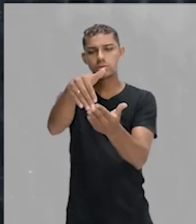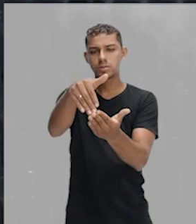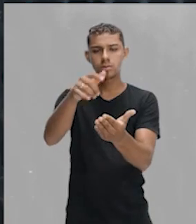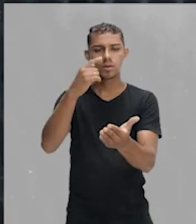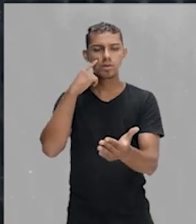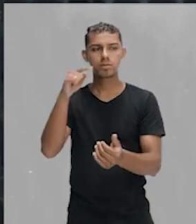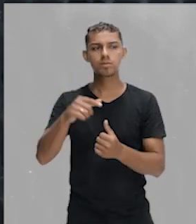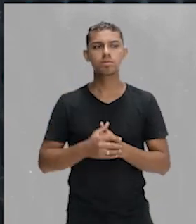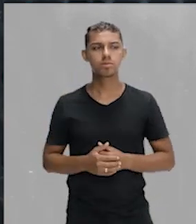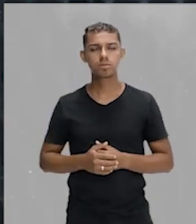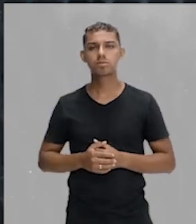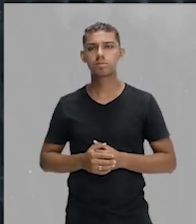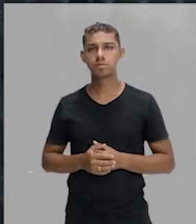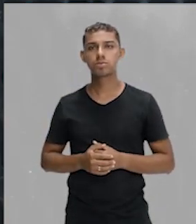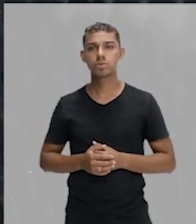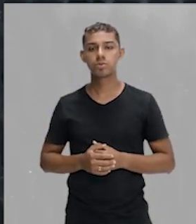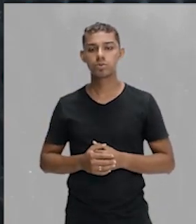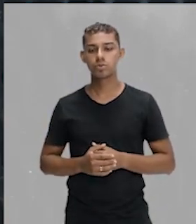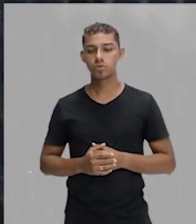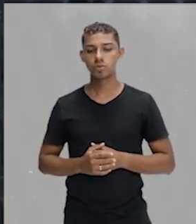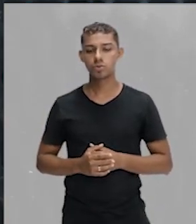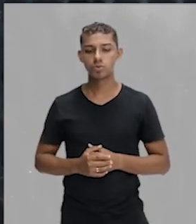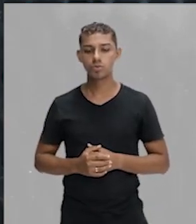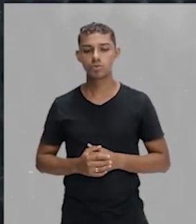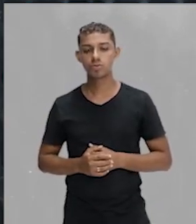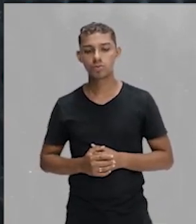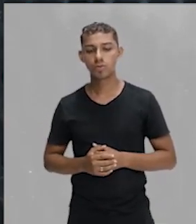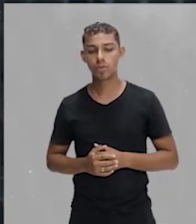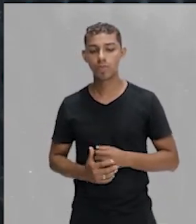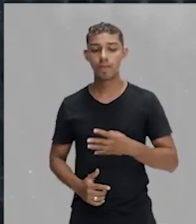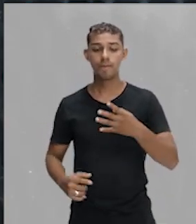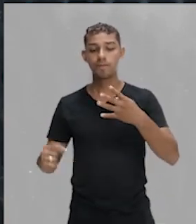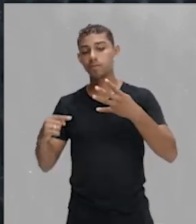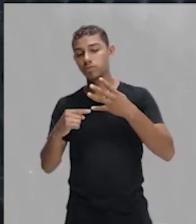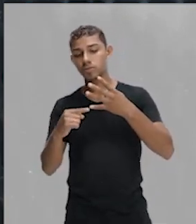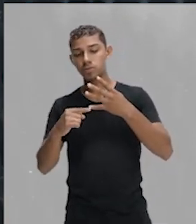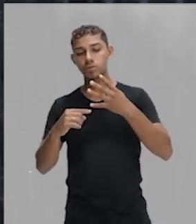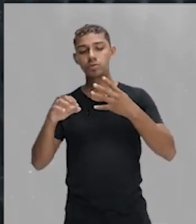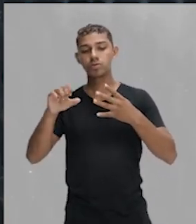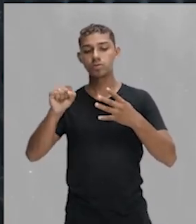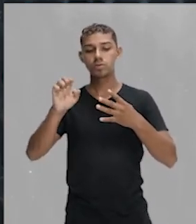via de único acesso, tá? E tem os sinais transitórios,